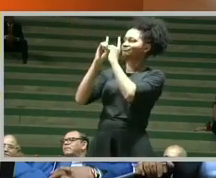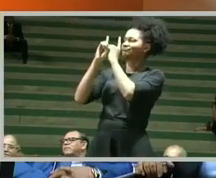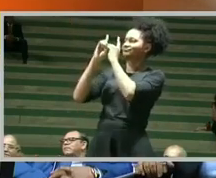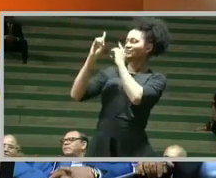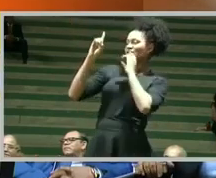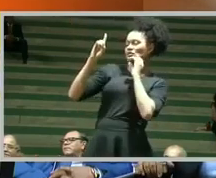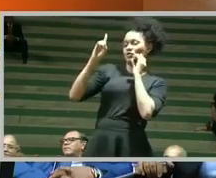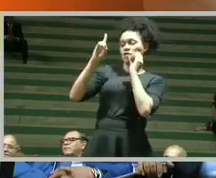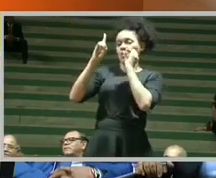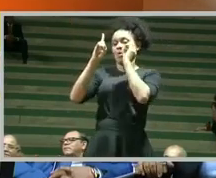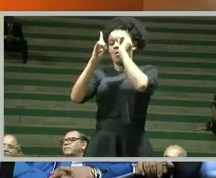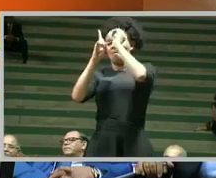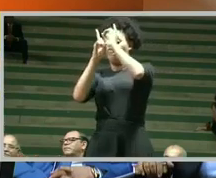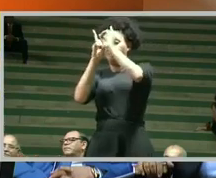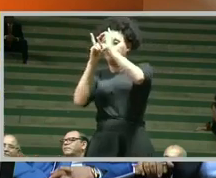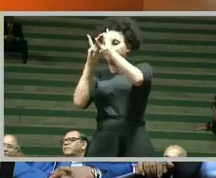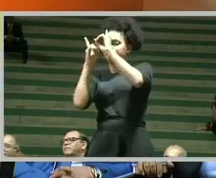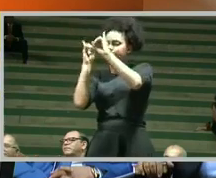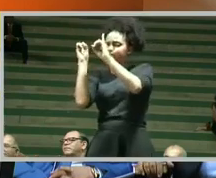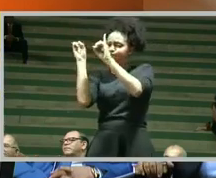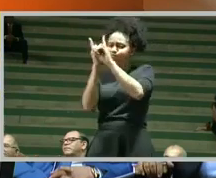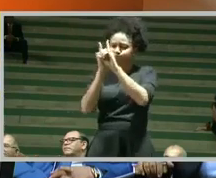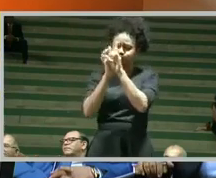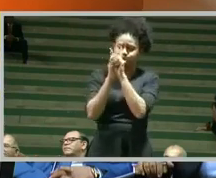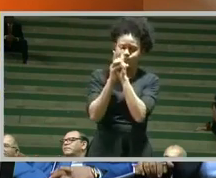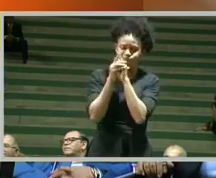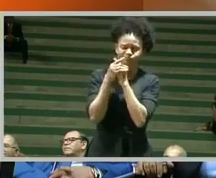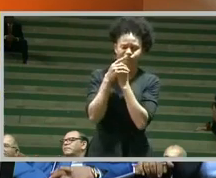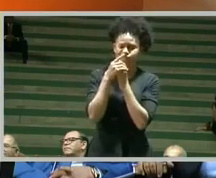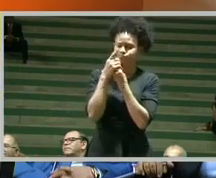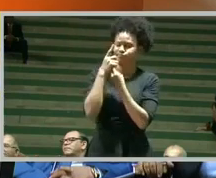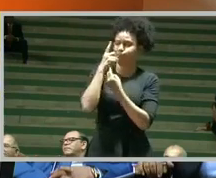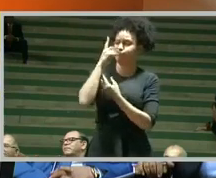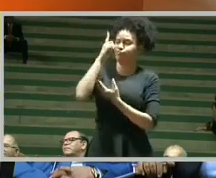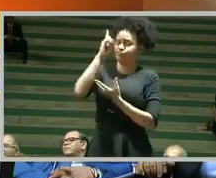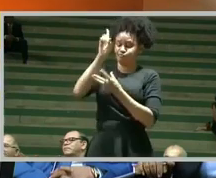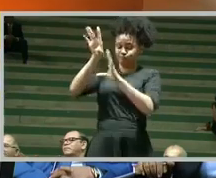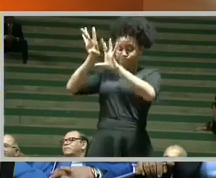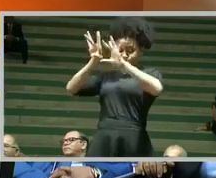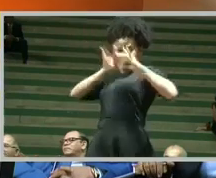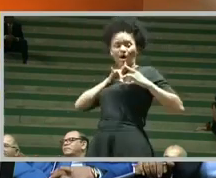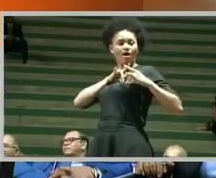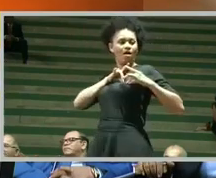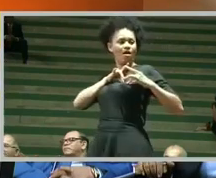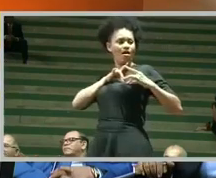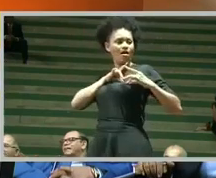mergulho nele, ele em mim, e o que é dele passa a ser meu.